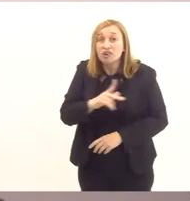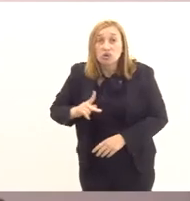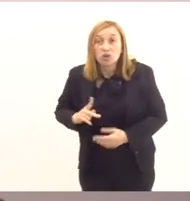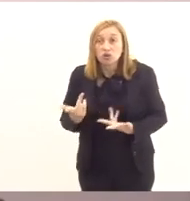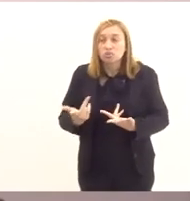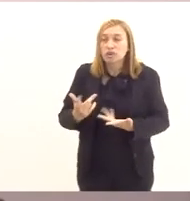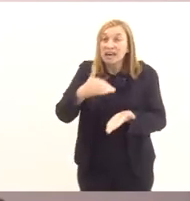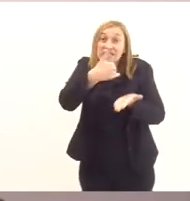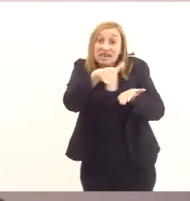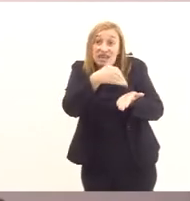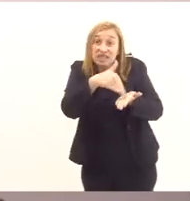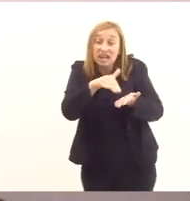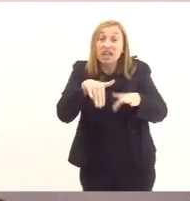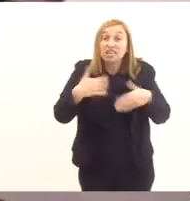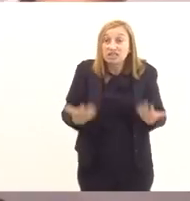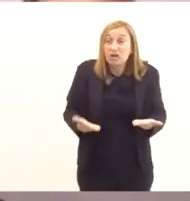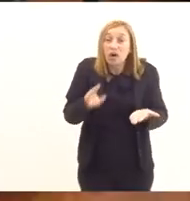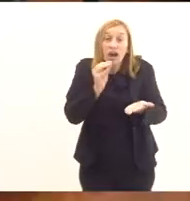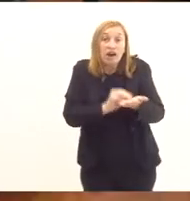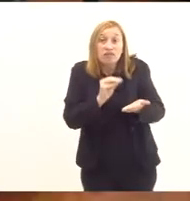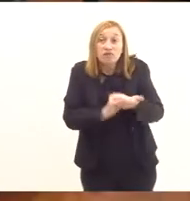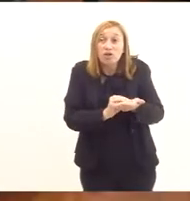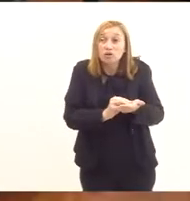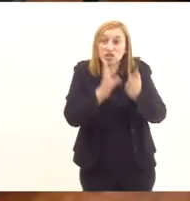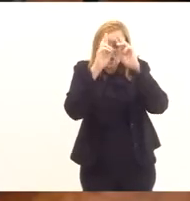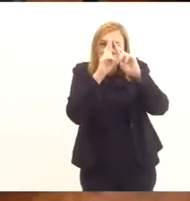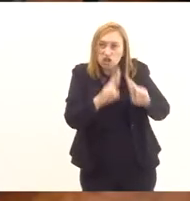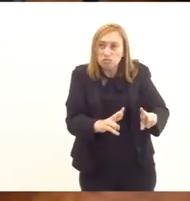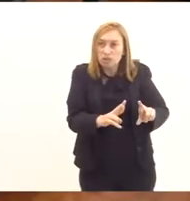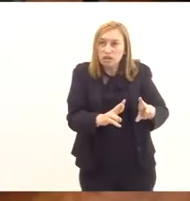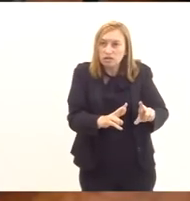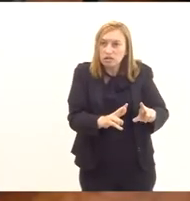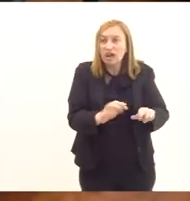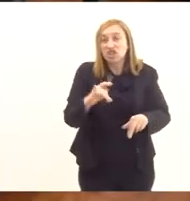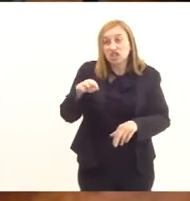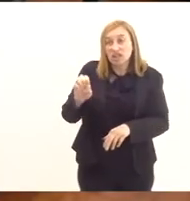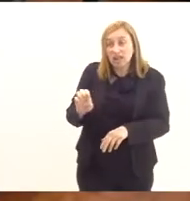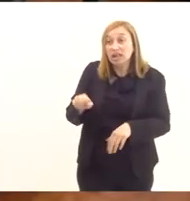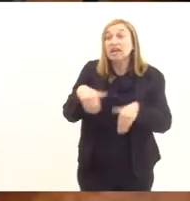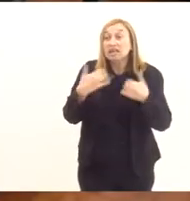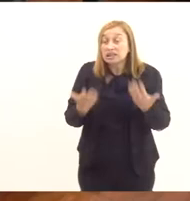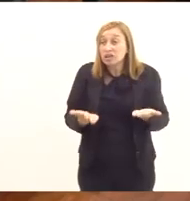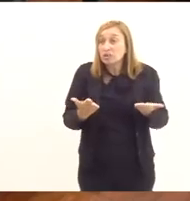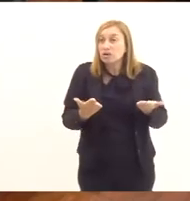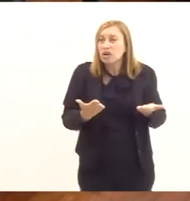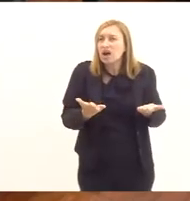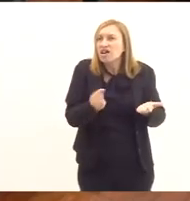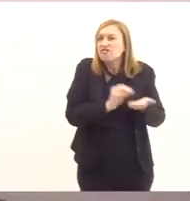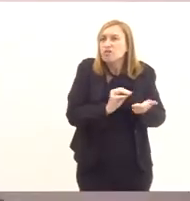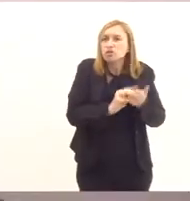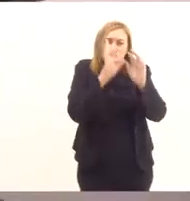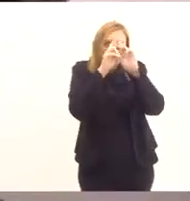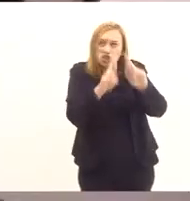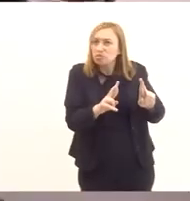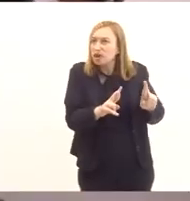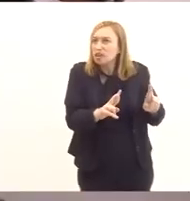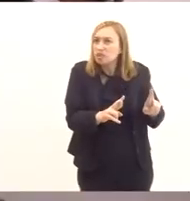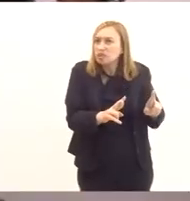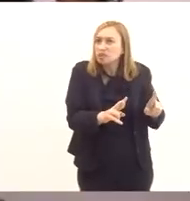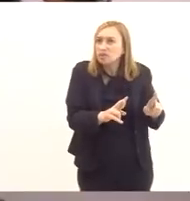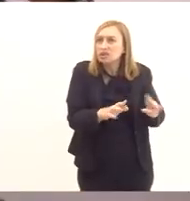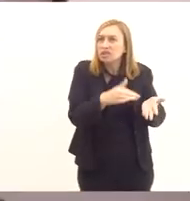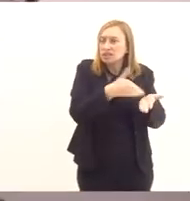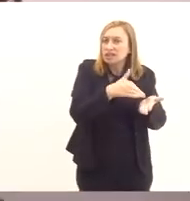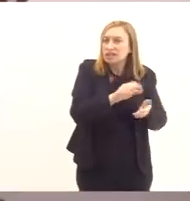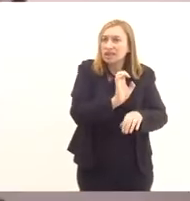censuras a secretaria então a falta de respeito Não é merda presente sabe a falta de respeito sempre até de